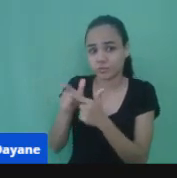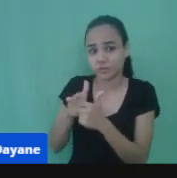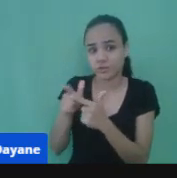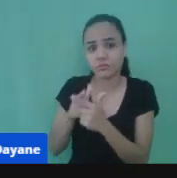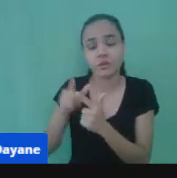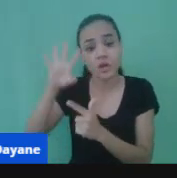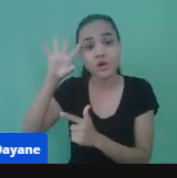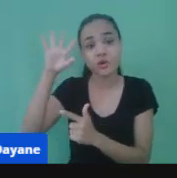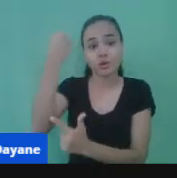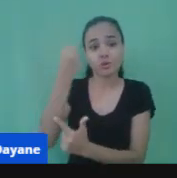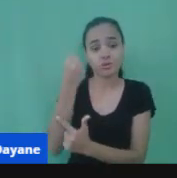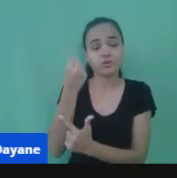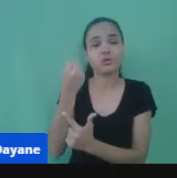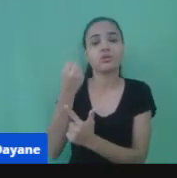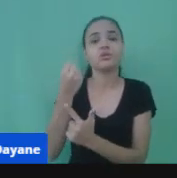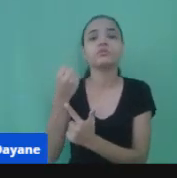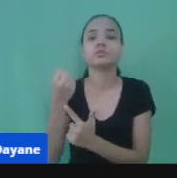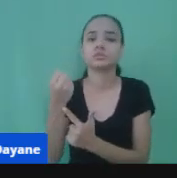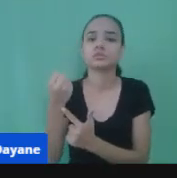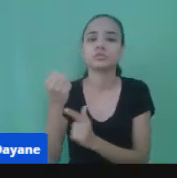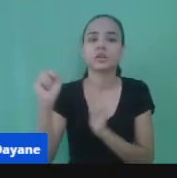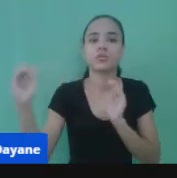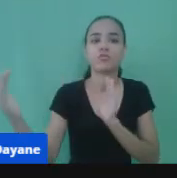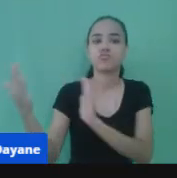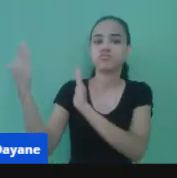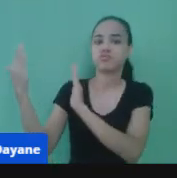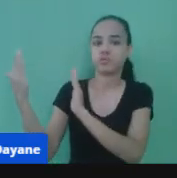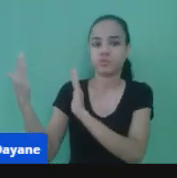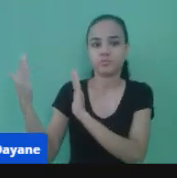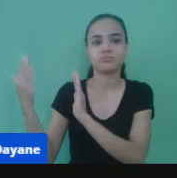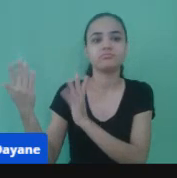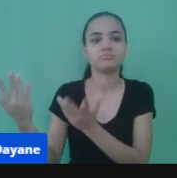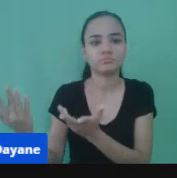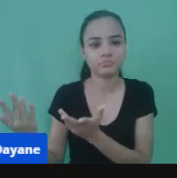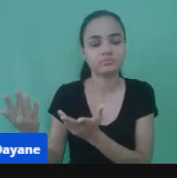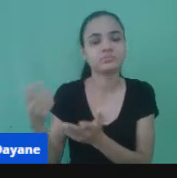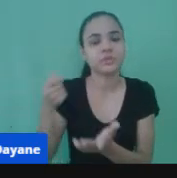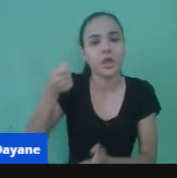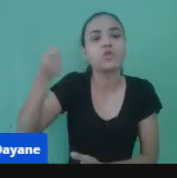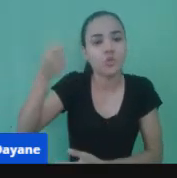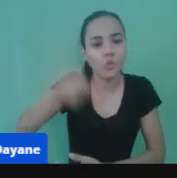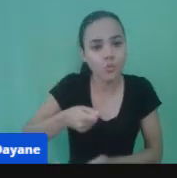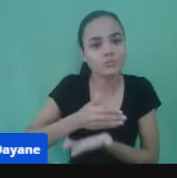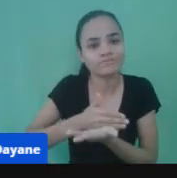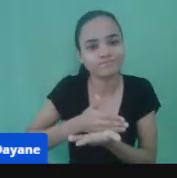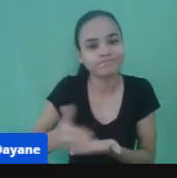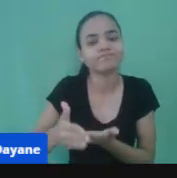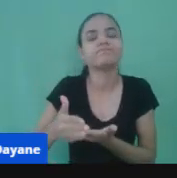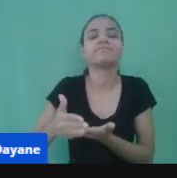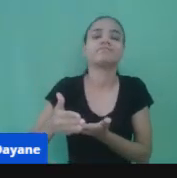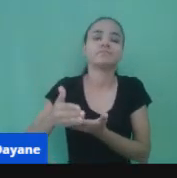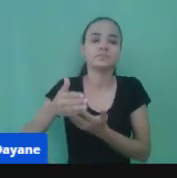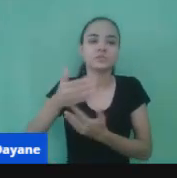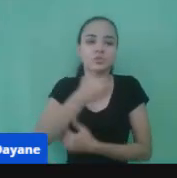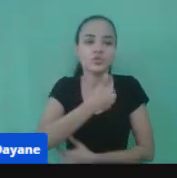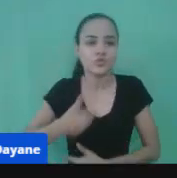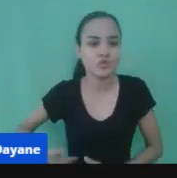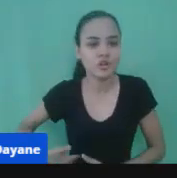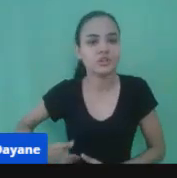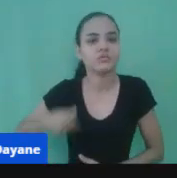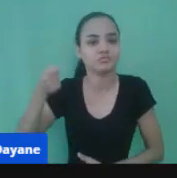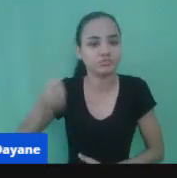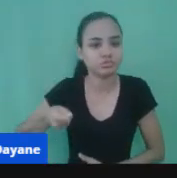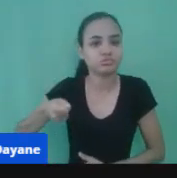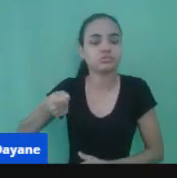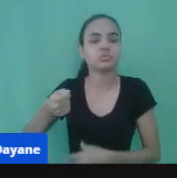enfrentamento. Então, começa a exigir dos governos. Então, quando a gente começa a exigir dos governos mudanças, eles vão ter que